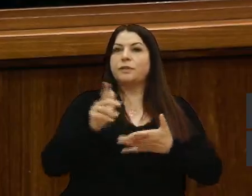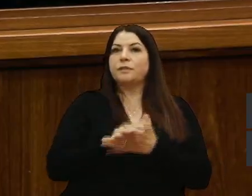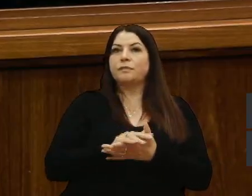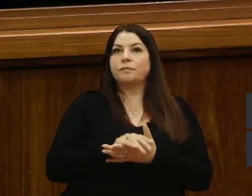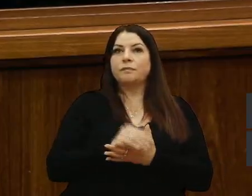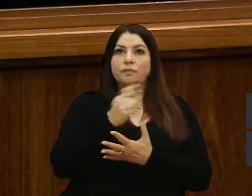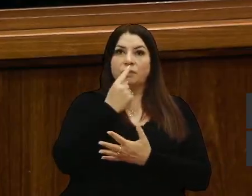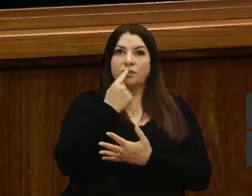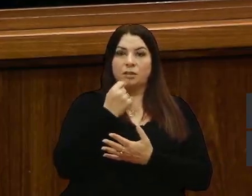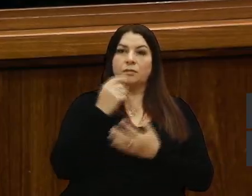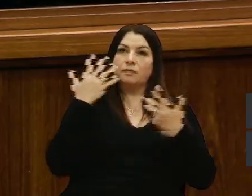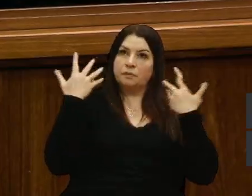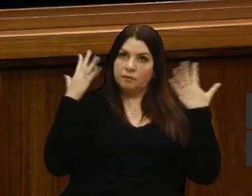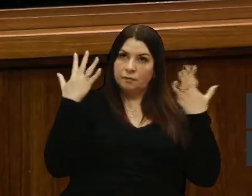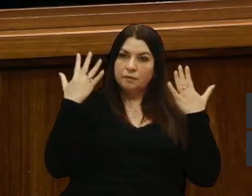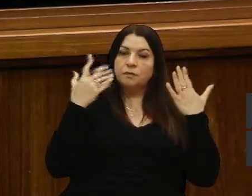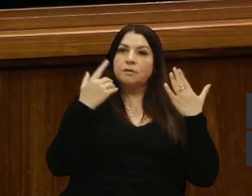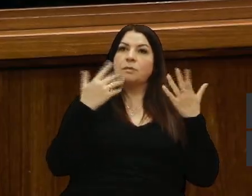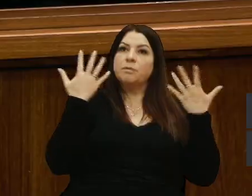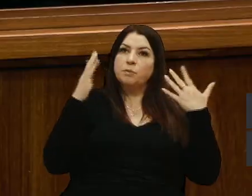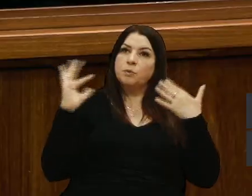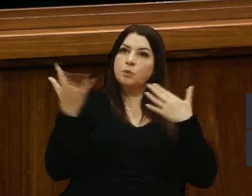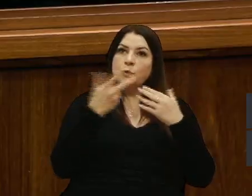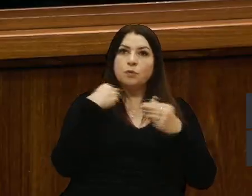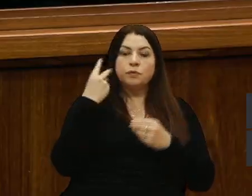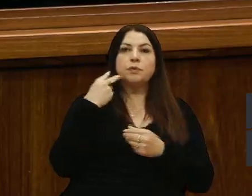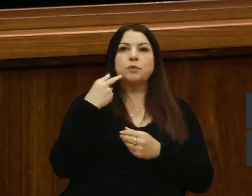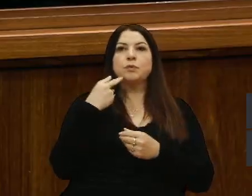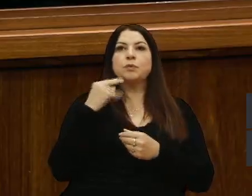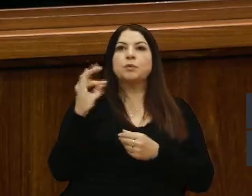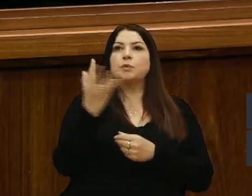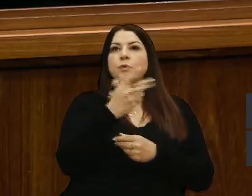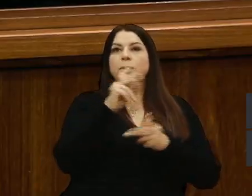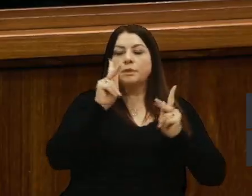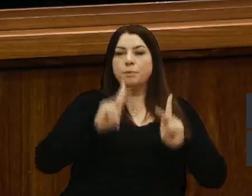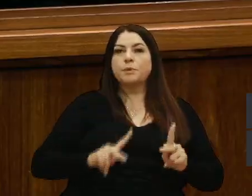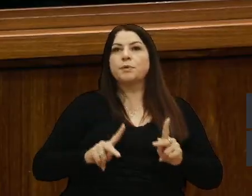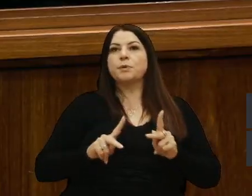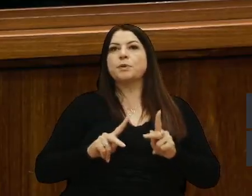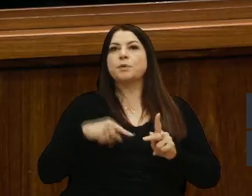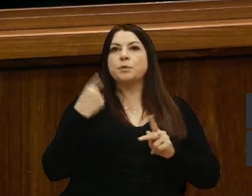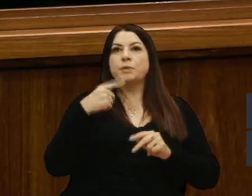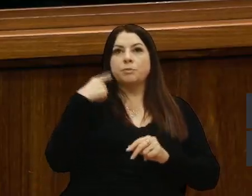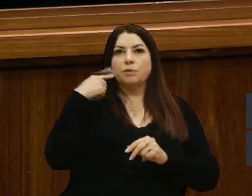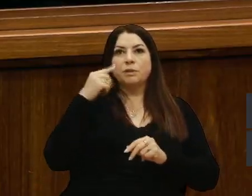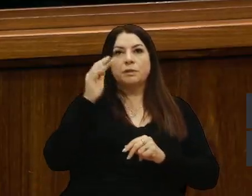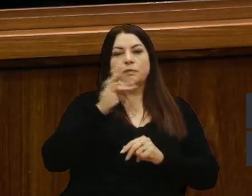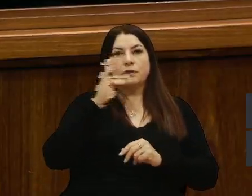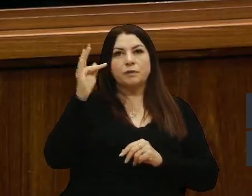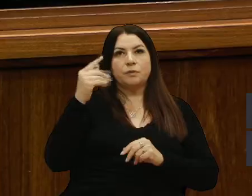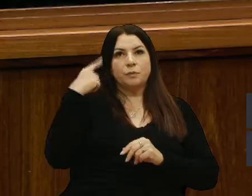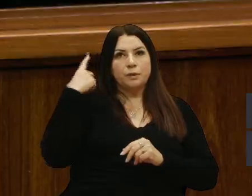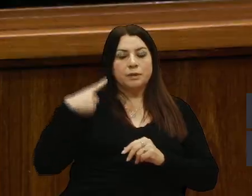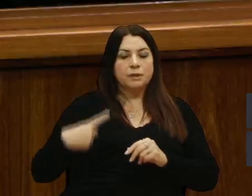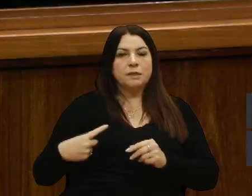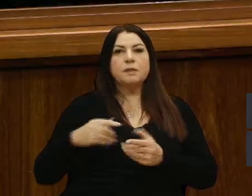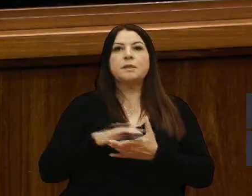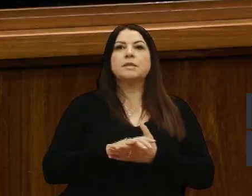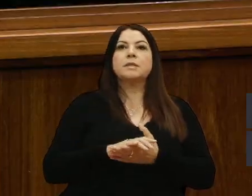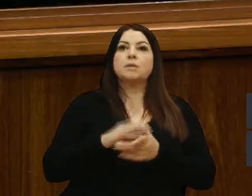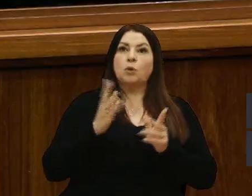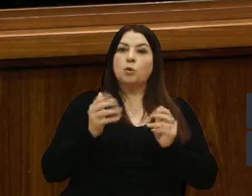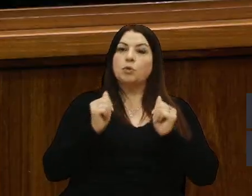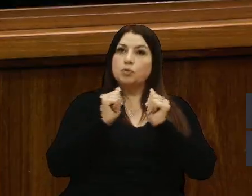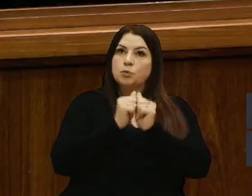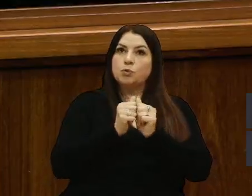Rose. Parabéns, parabéns a todos os vereadores, a todas as pessoas, a nossa deputada federal, Denise Pessoa, e que agora a